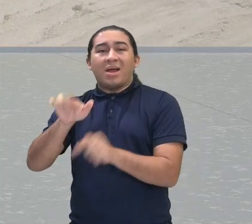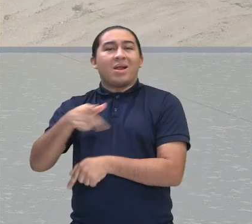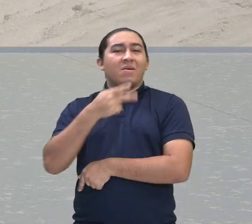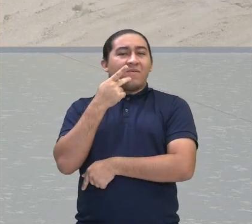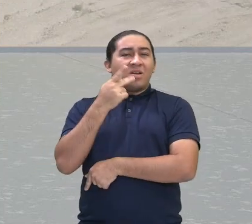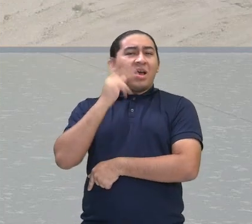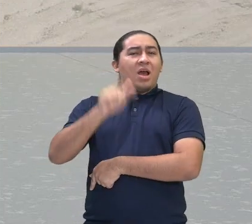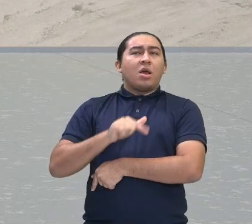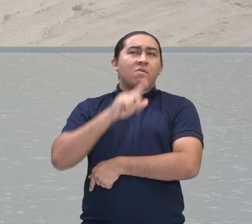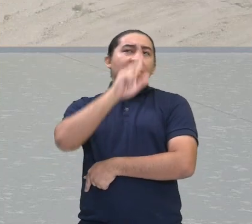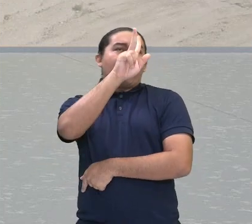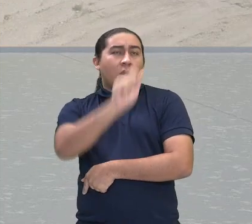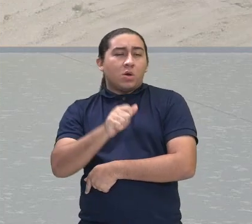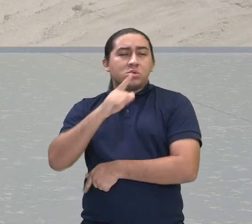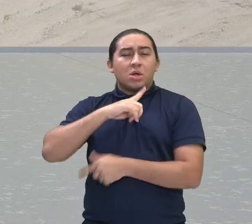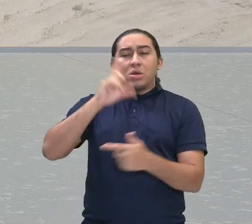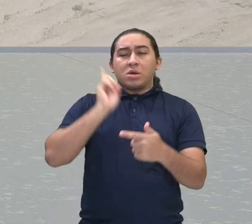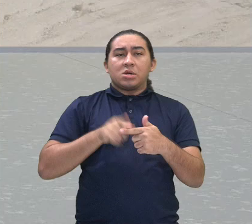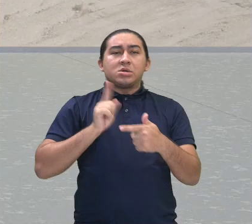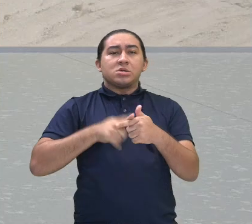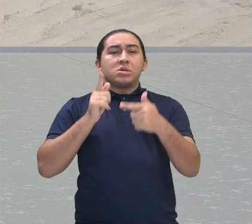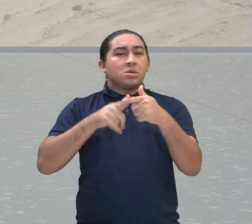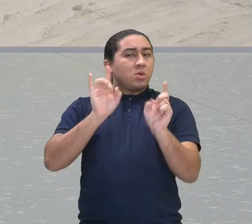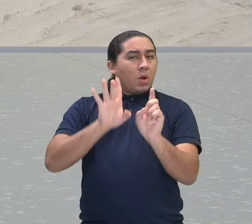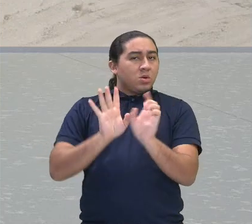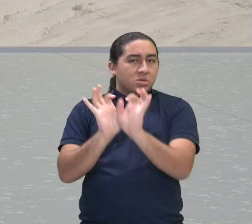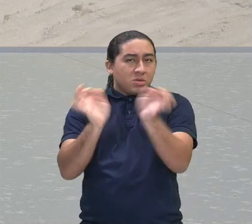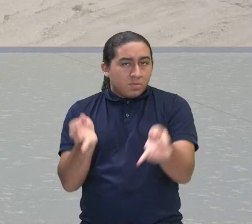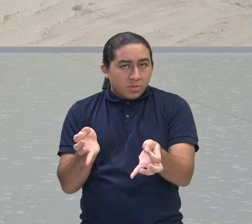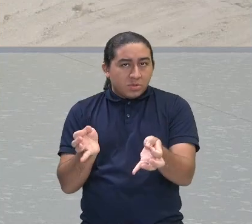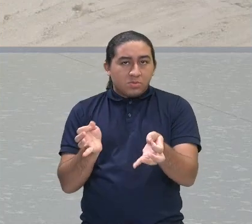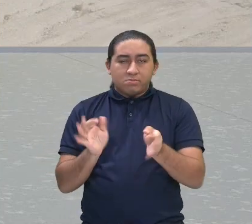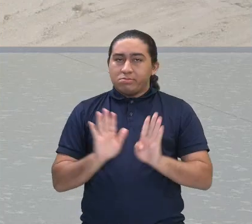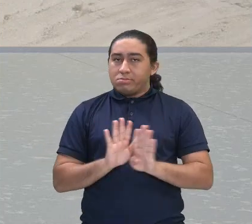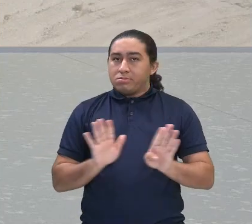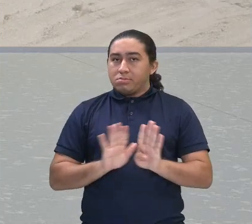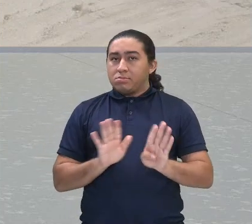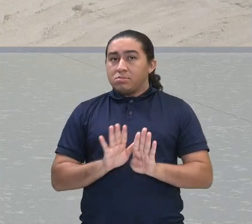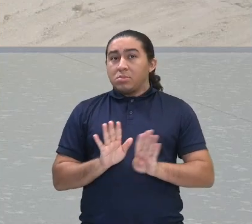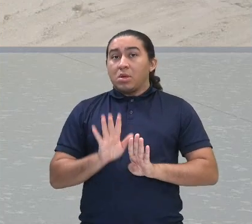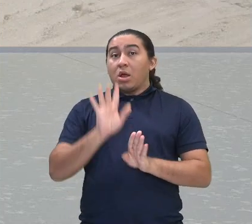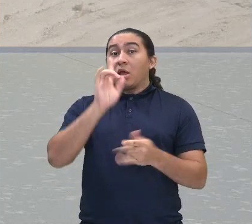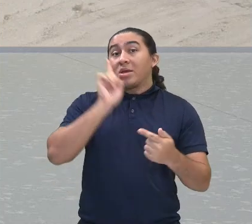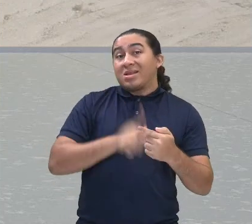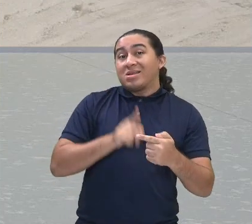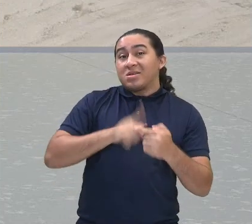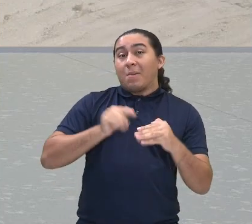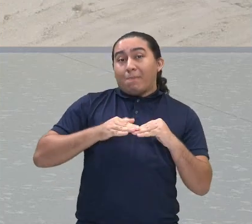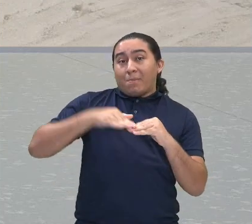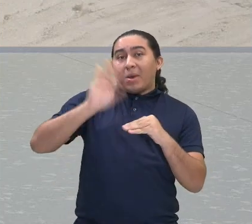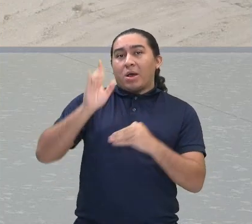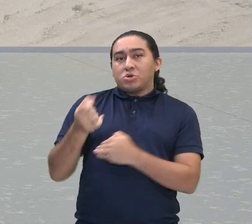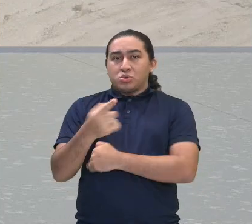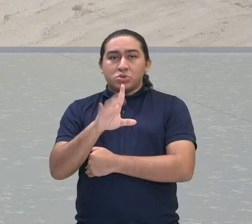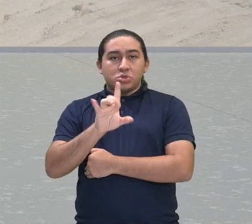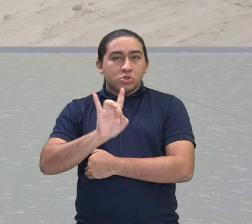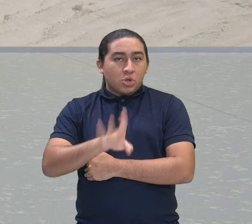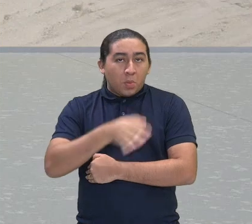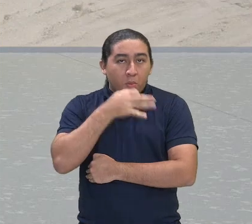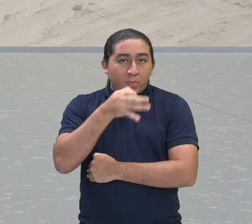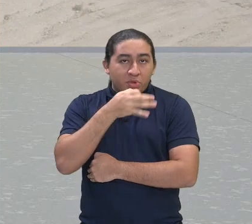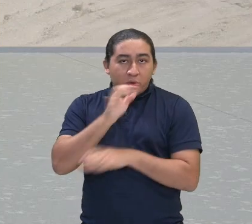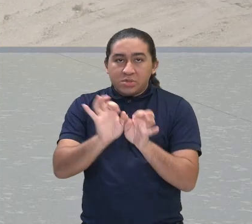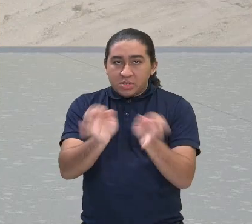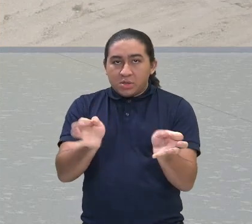que ela está fazendo uma crítica construtiva, né? Então, na verdade, a crítica vai para além disso. A crítica está